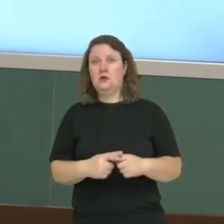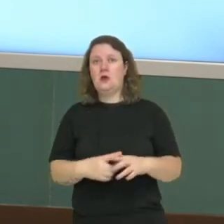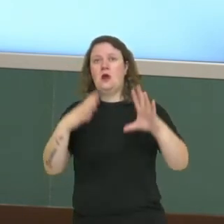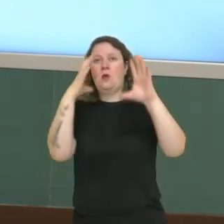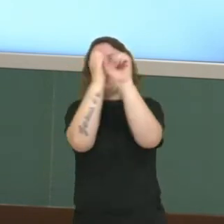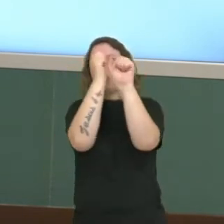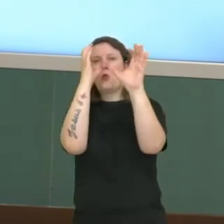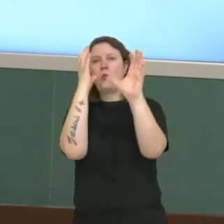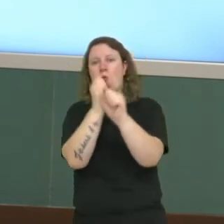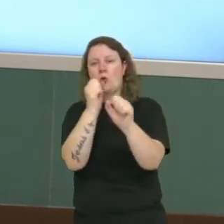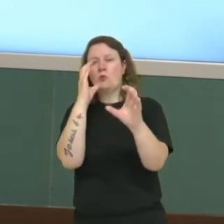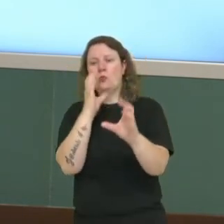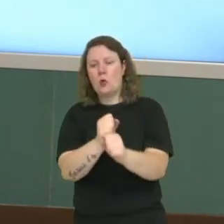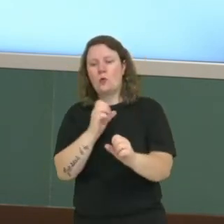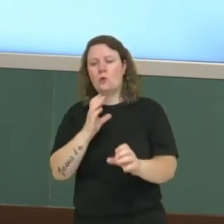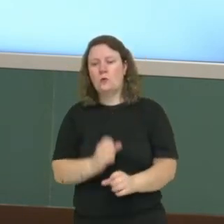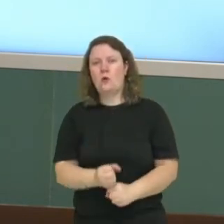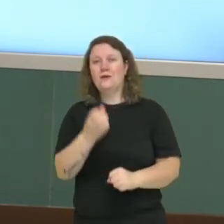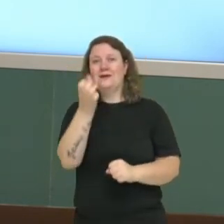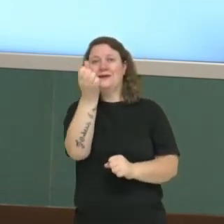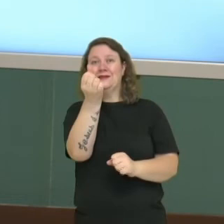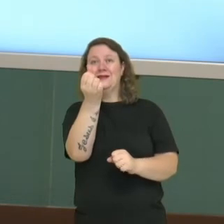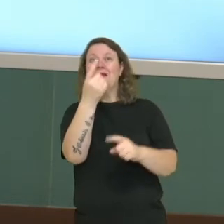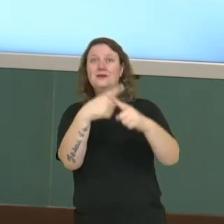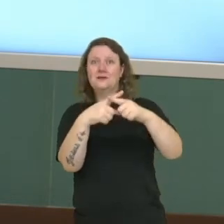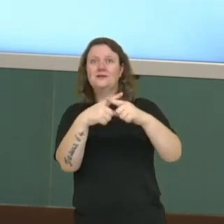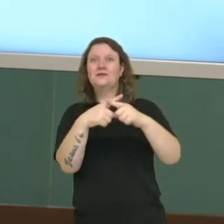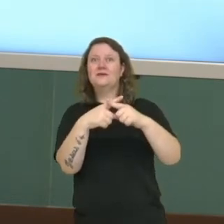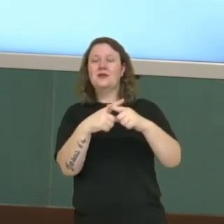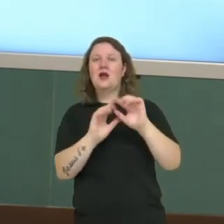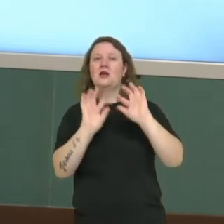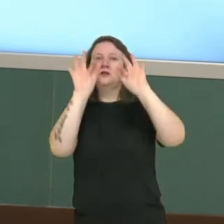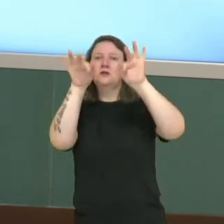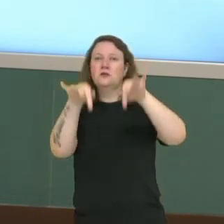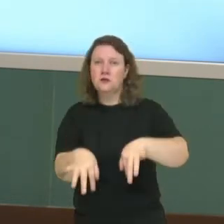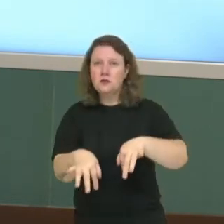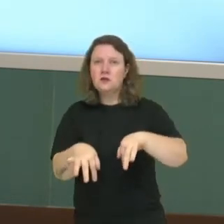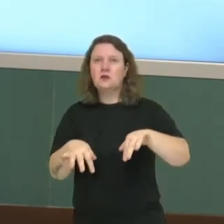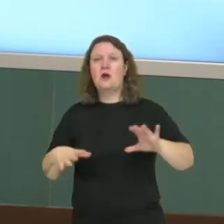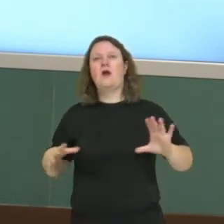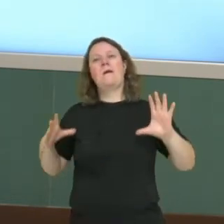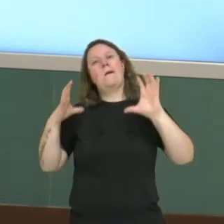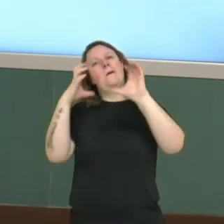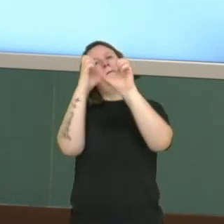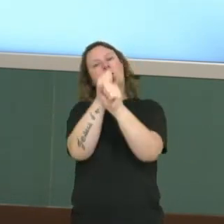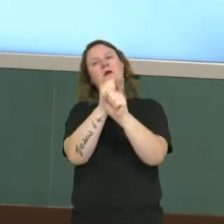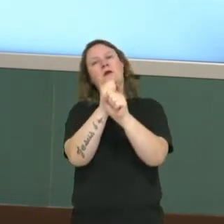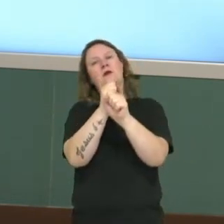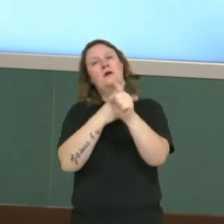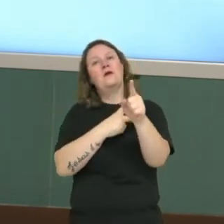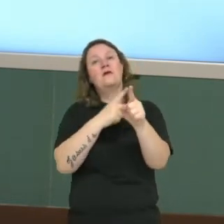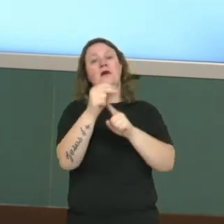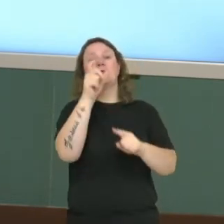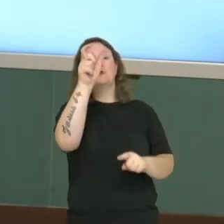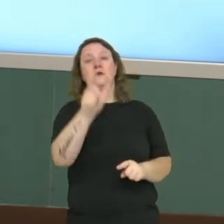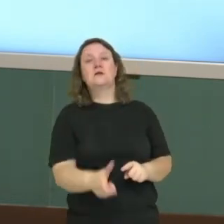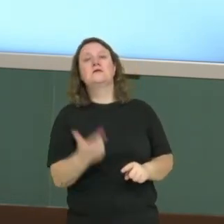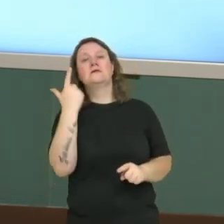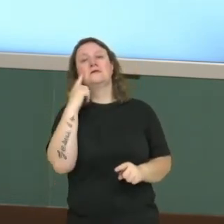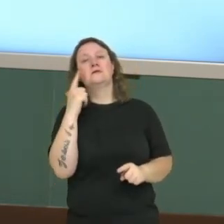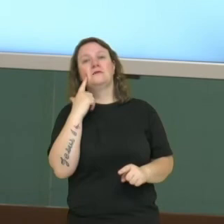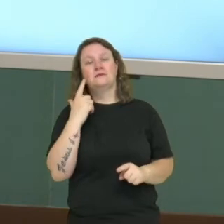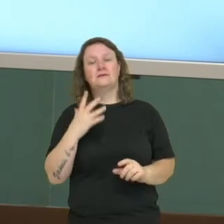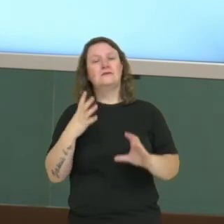em cada uma dessas seis provas. No final, essa pontuação toda é somada e vence o atleta que conseguiu a